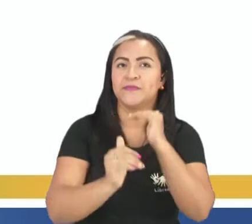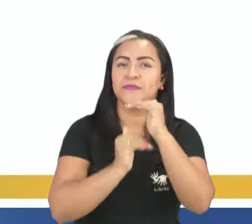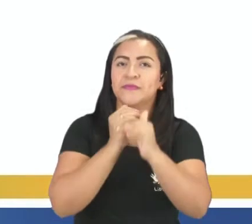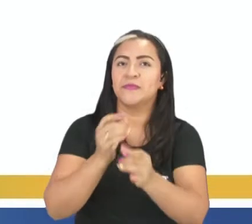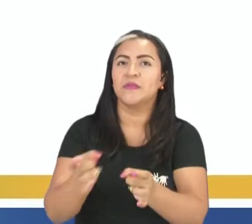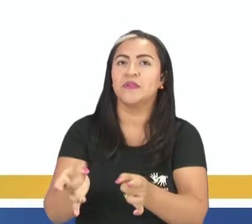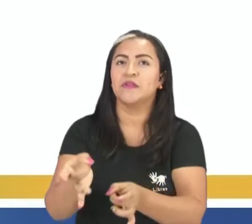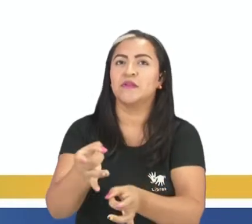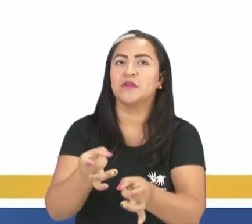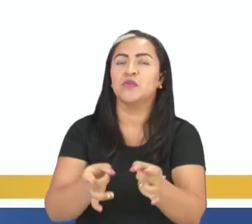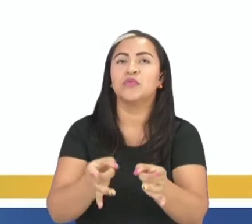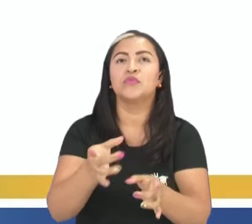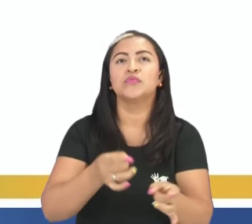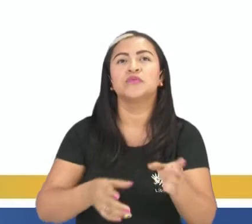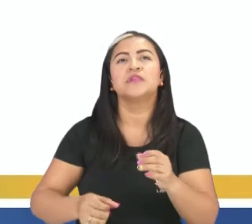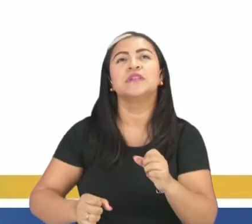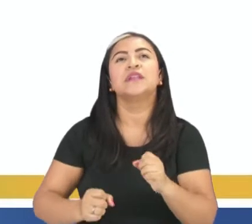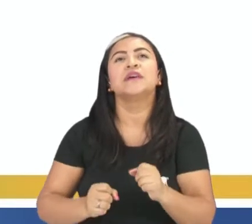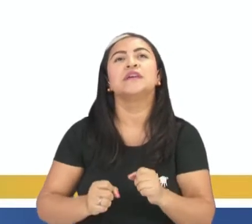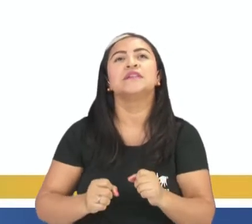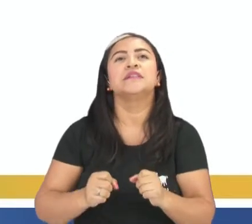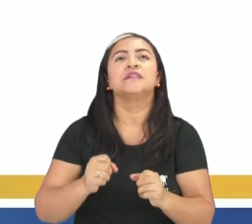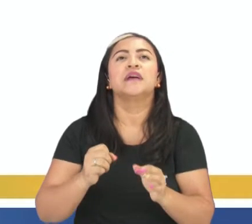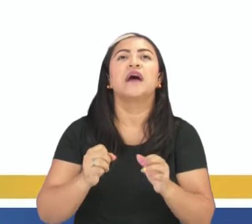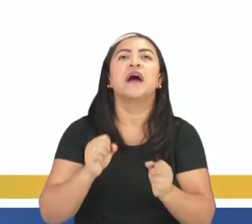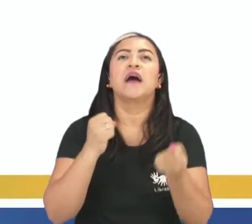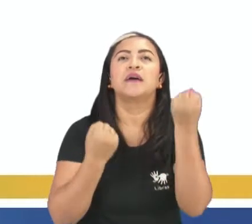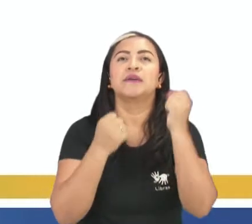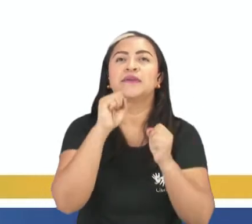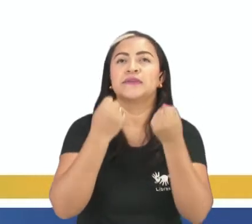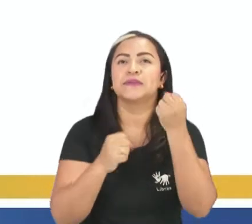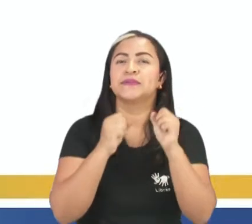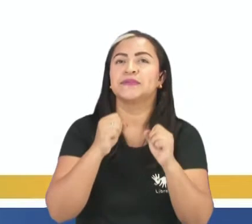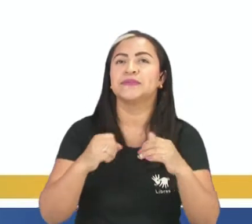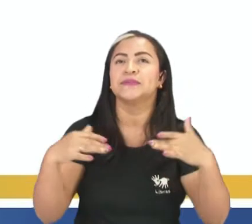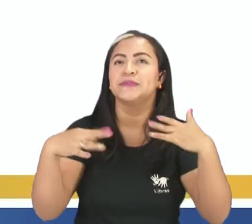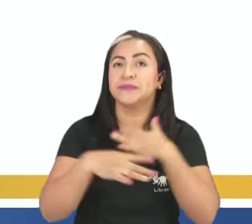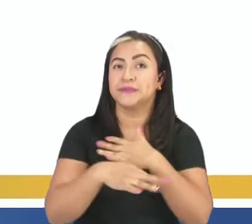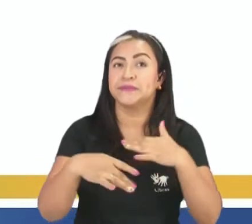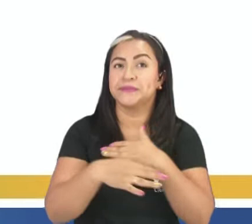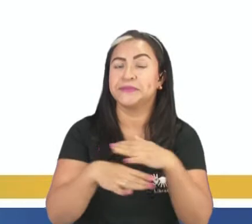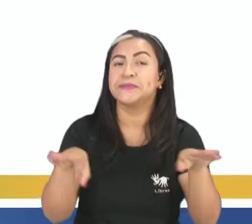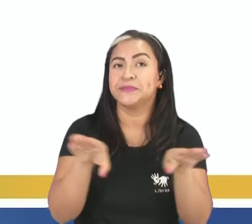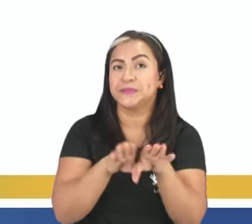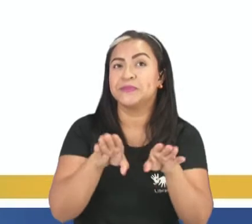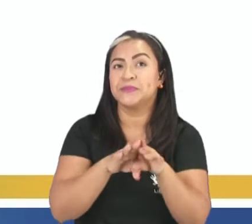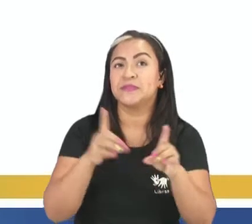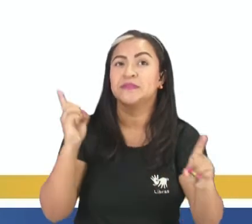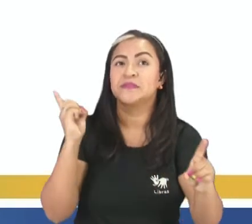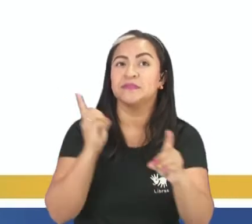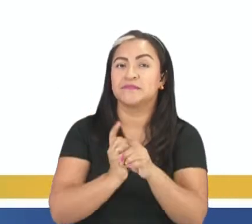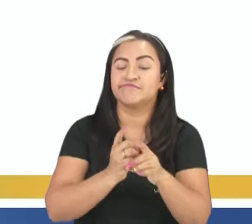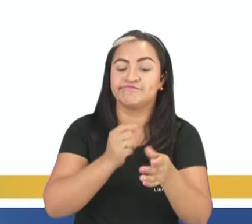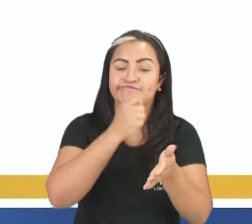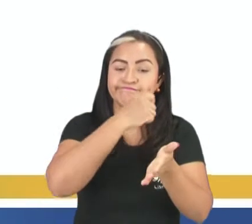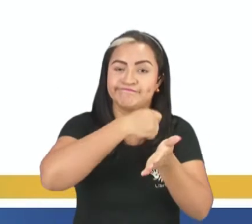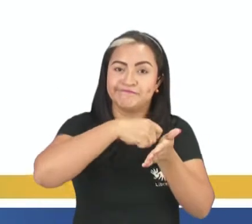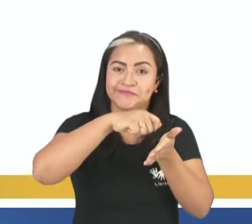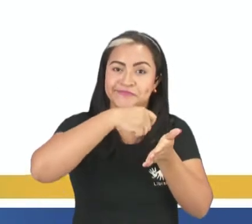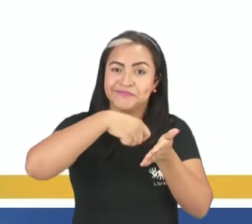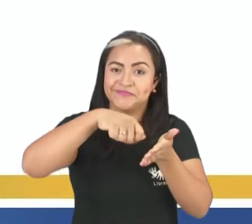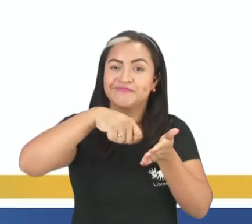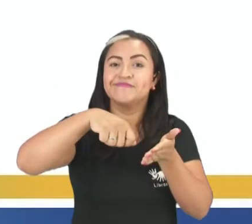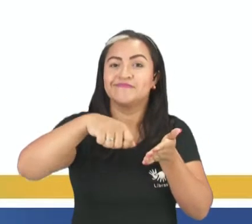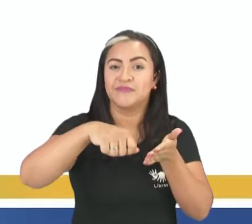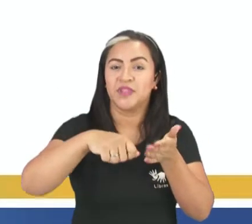comércio, das atividades industriais e das cidades, tá? Descoberta da tipografia, que é